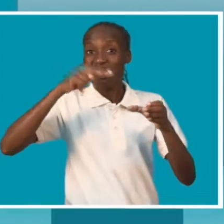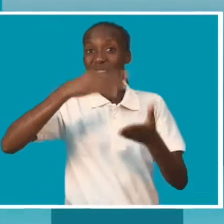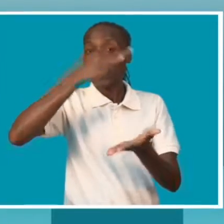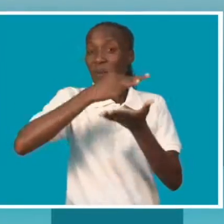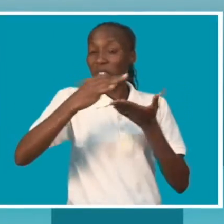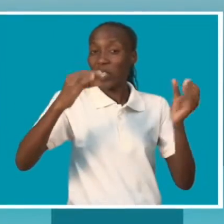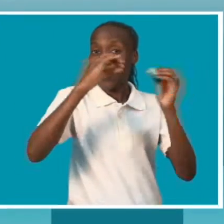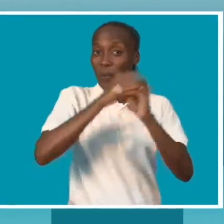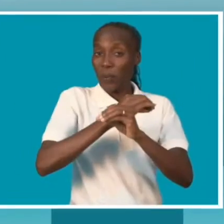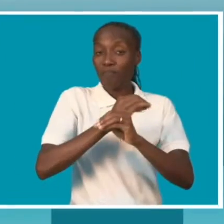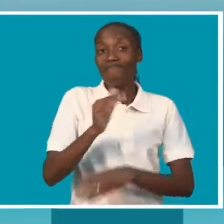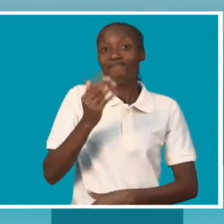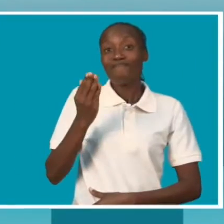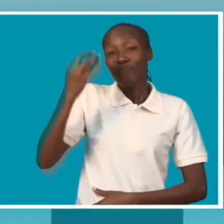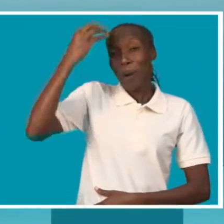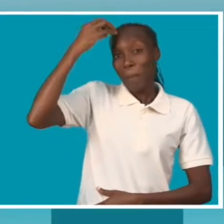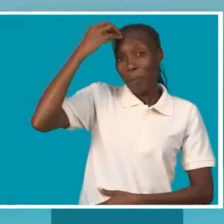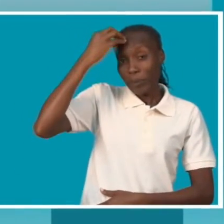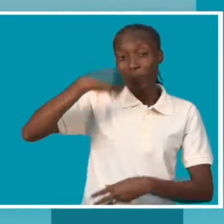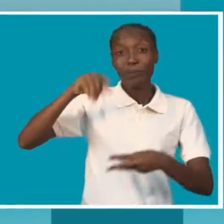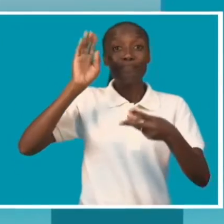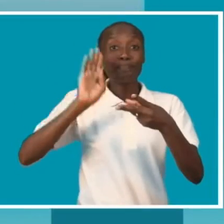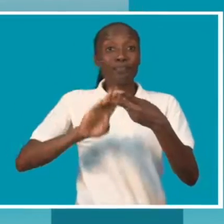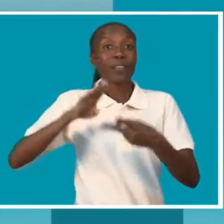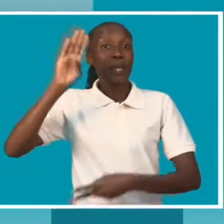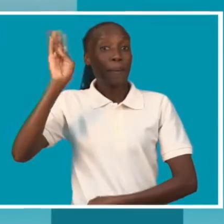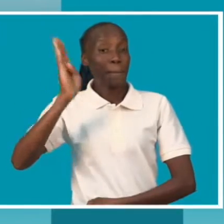Estou na ponte e